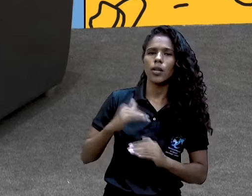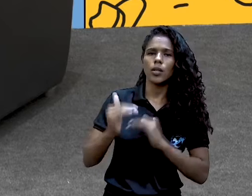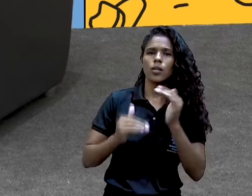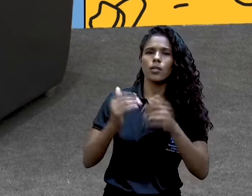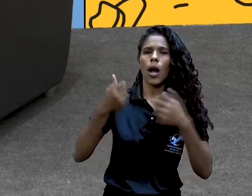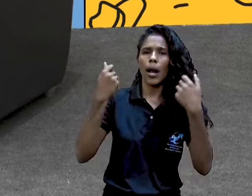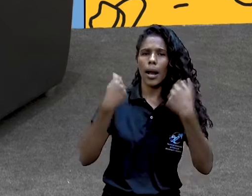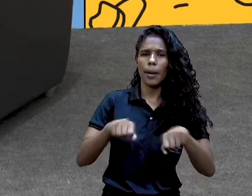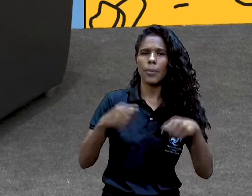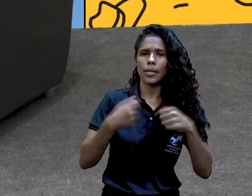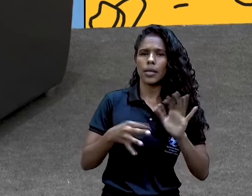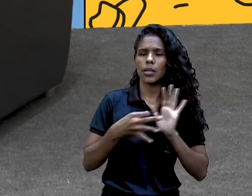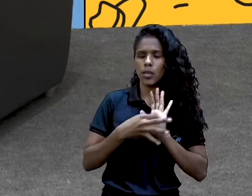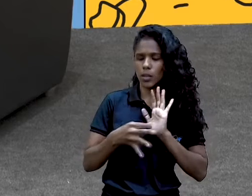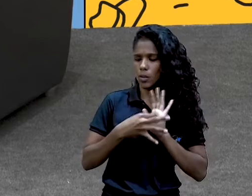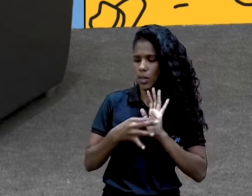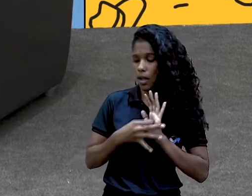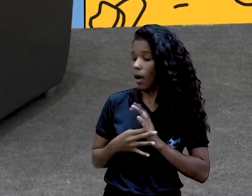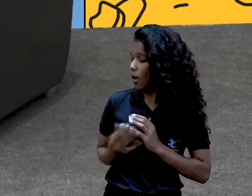ela interage, ela tem